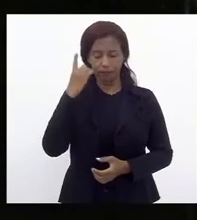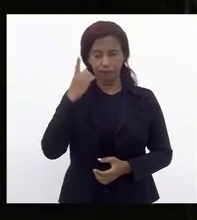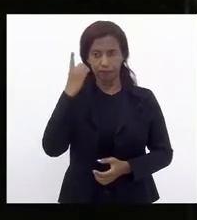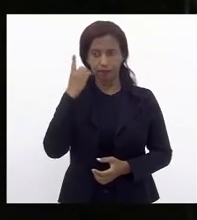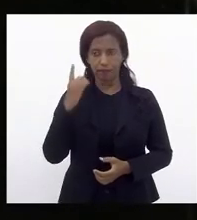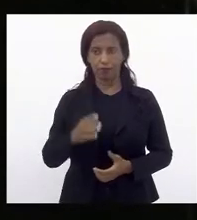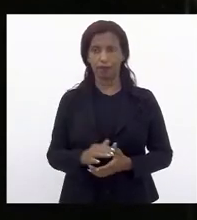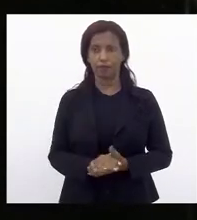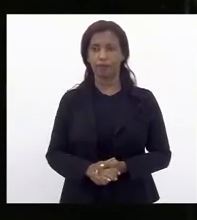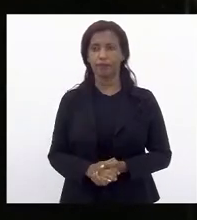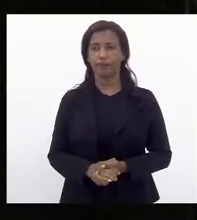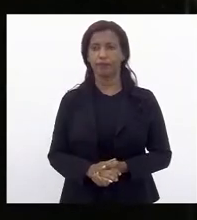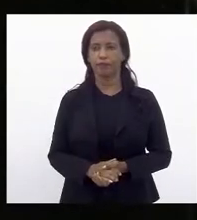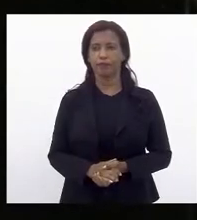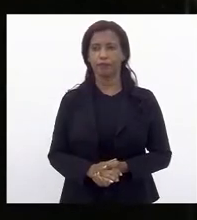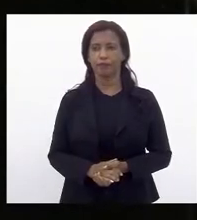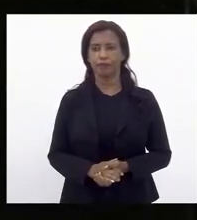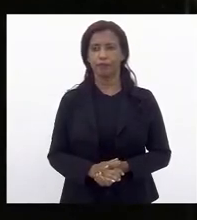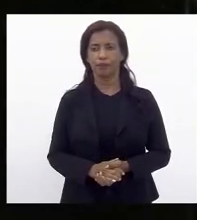deputada